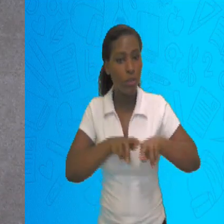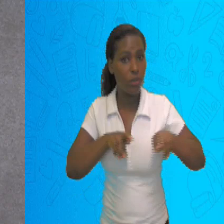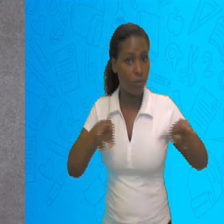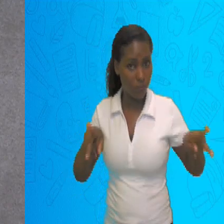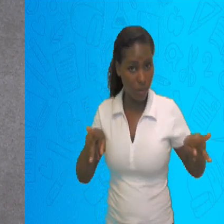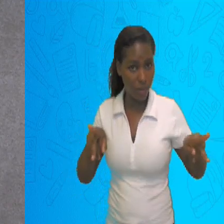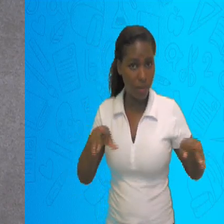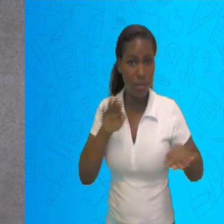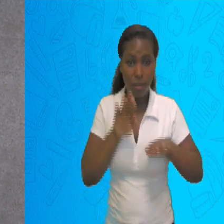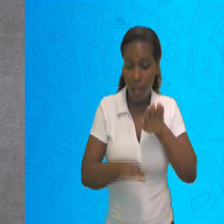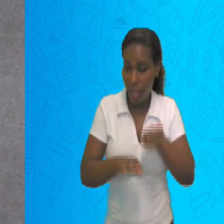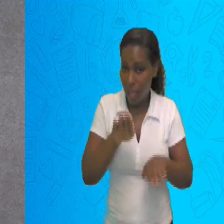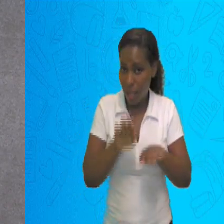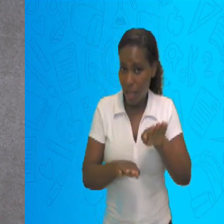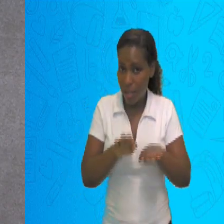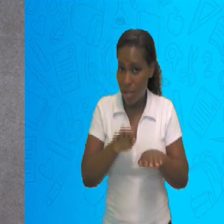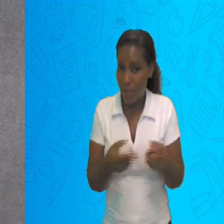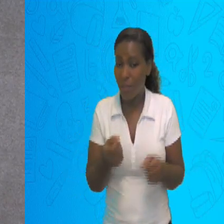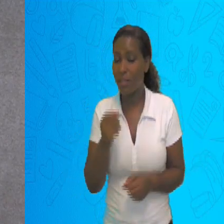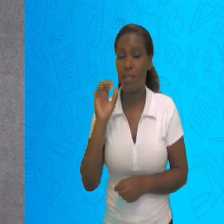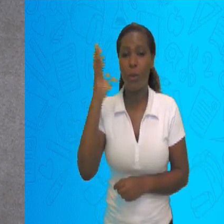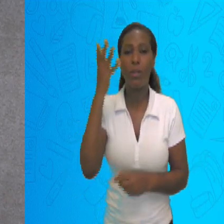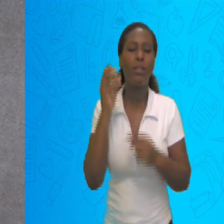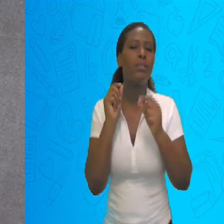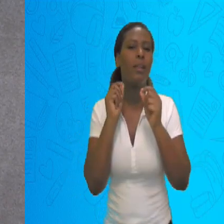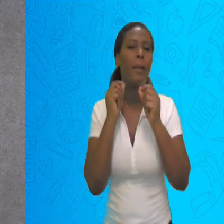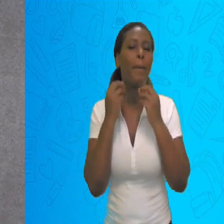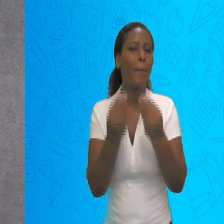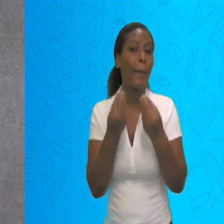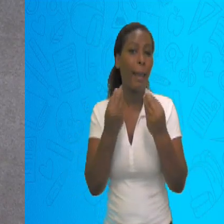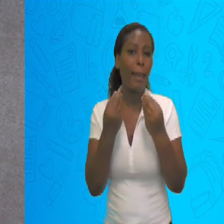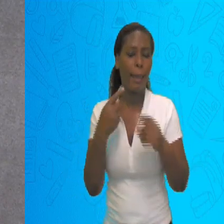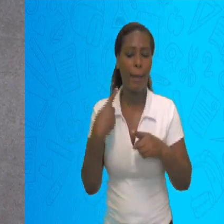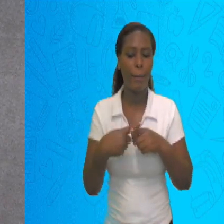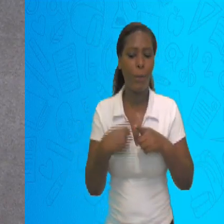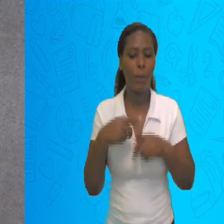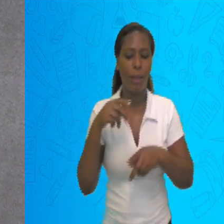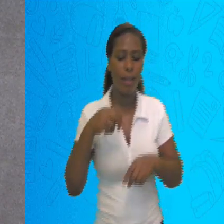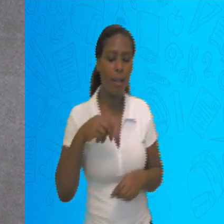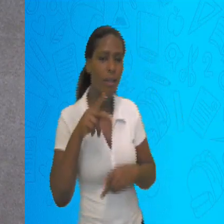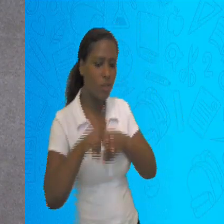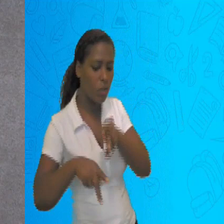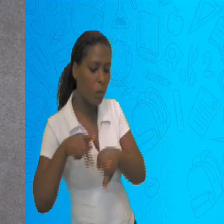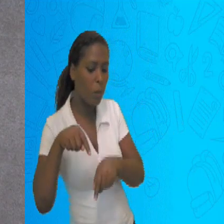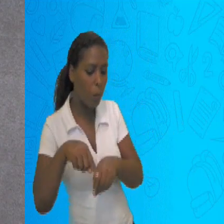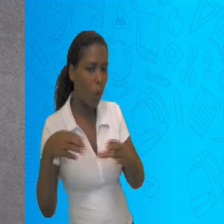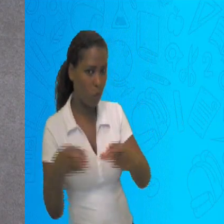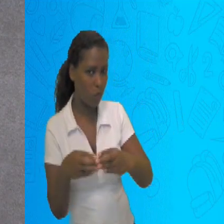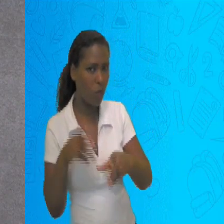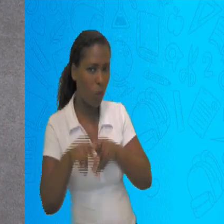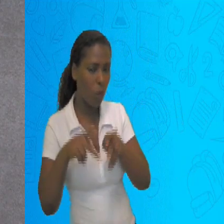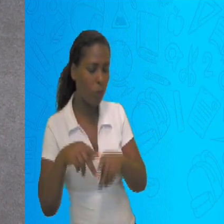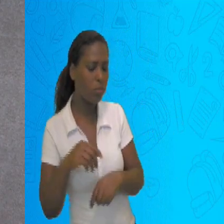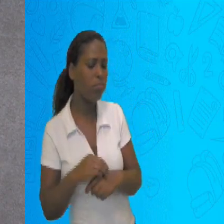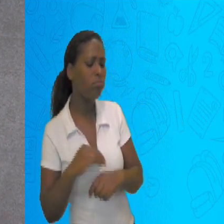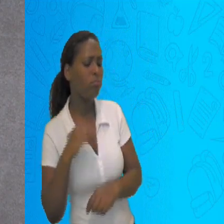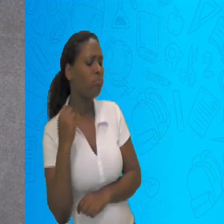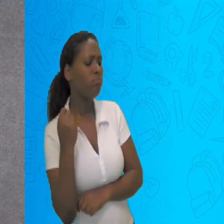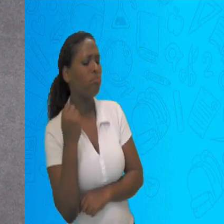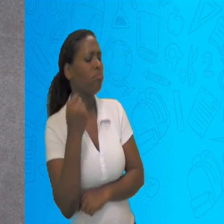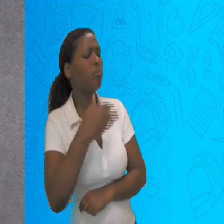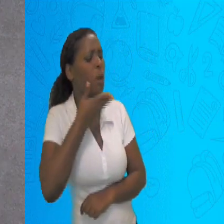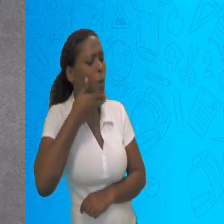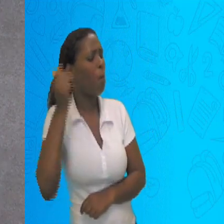conflitos ocorriam para afirmação superior, então existia, sim, para afirmar que um